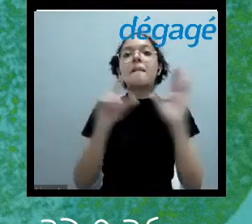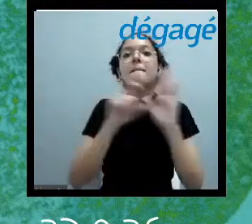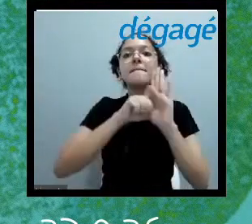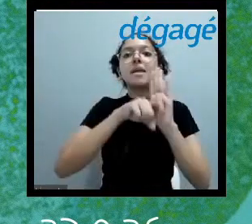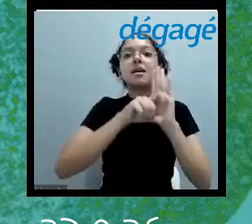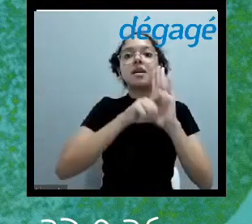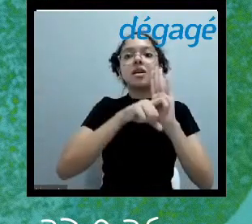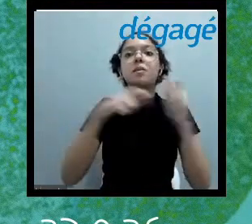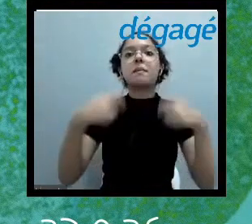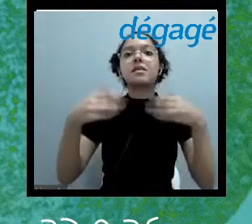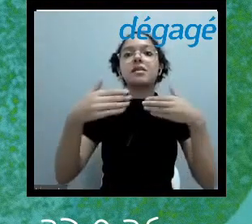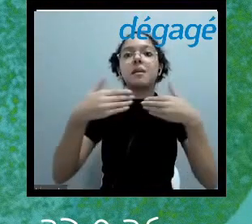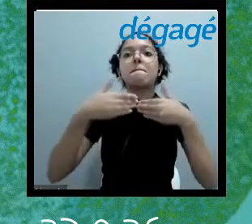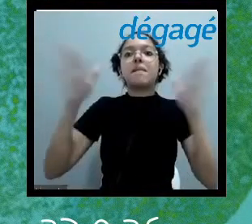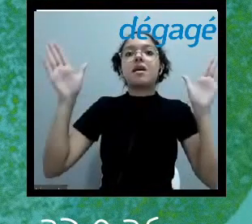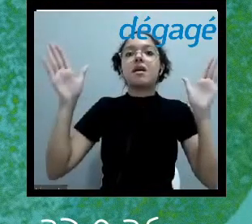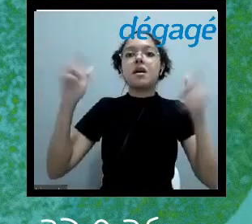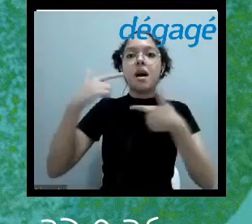como se fosse.